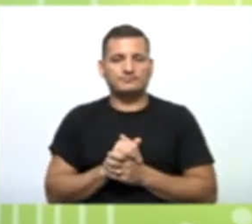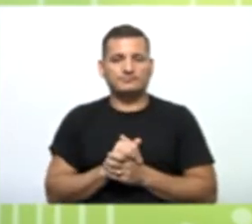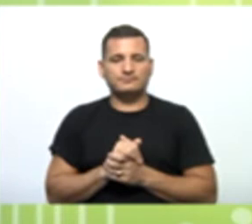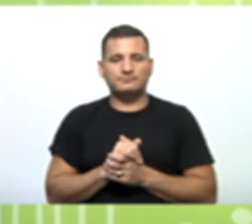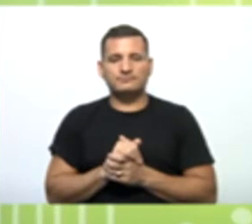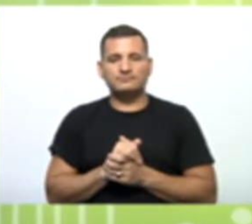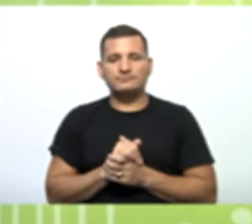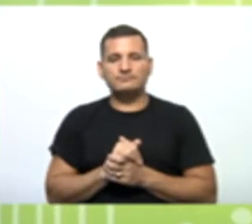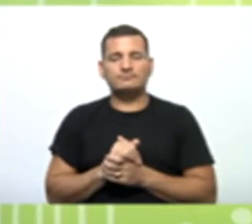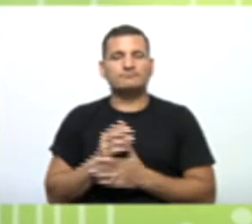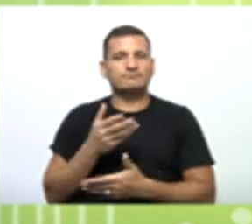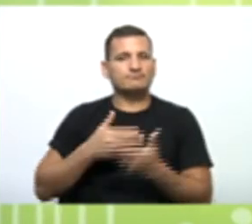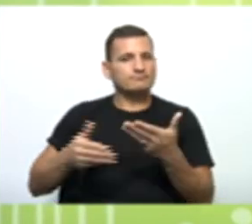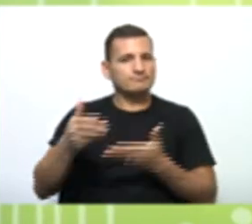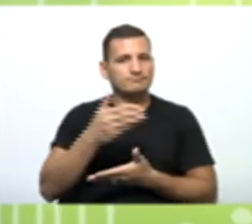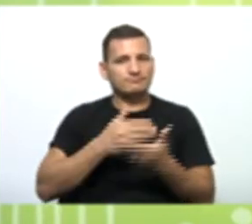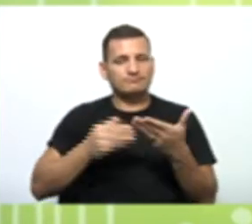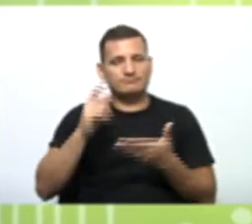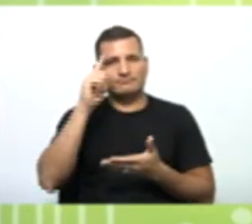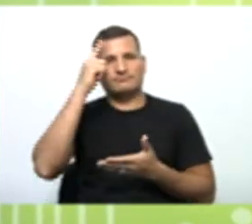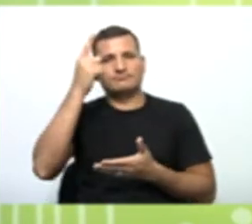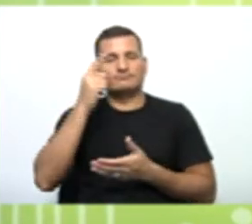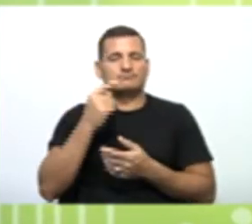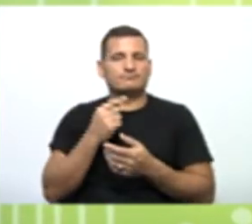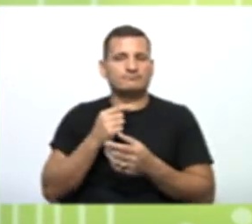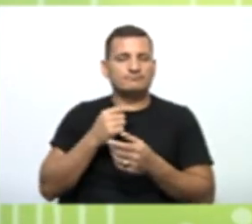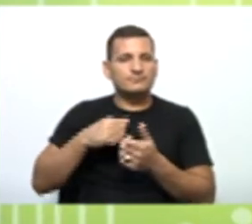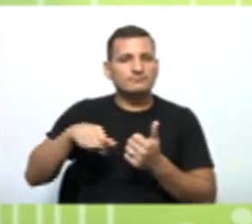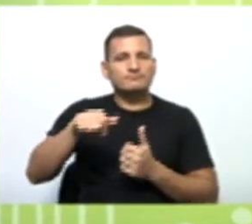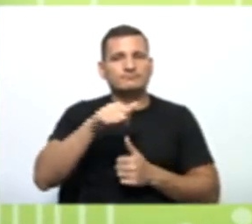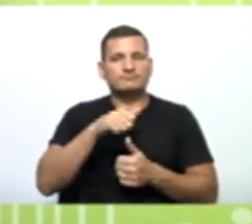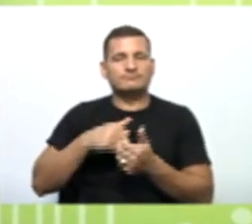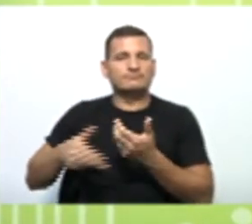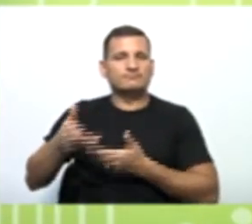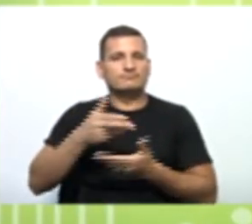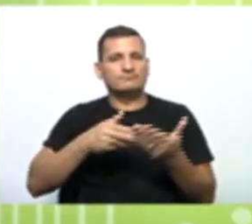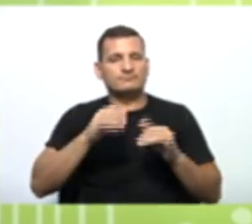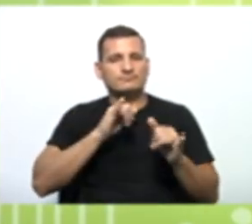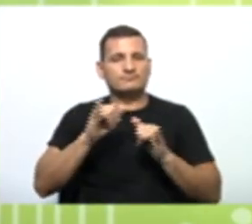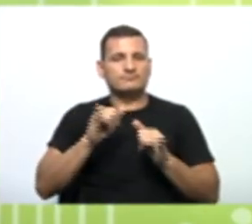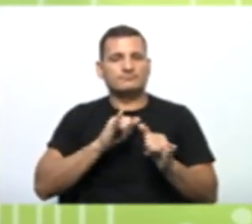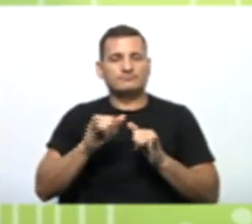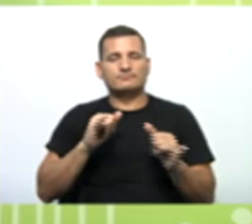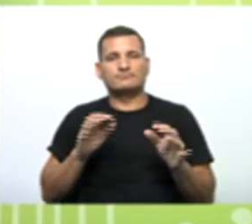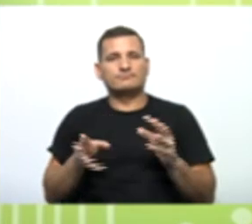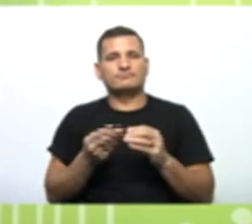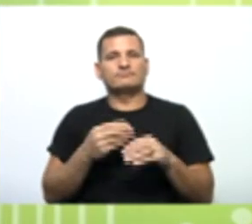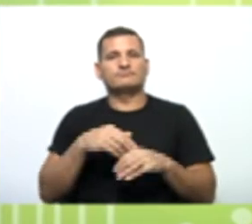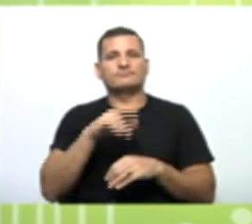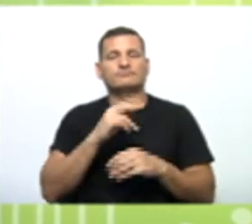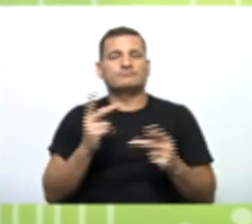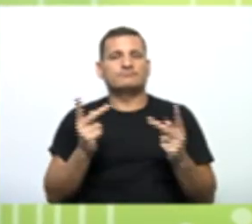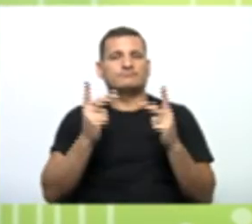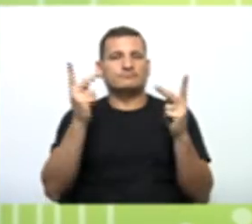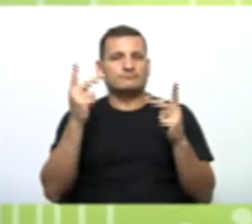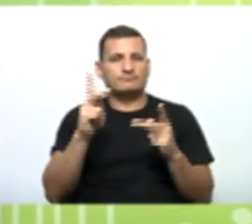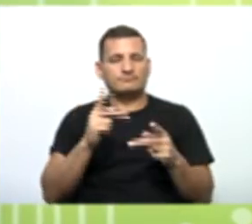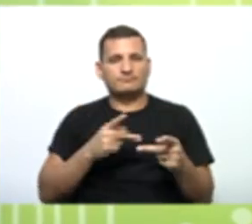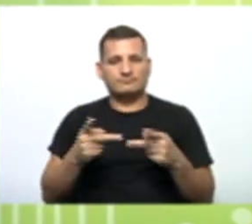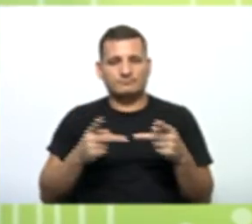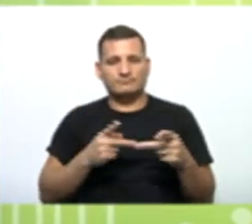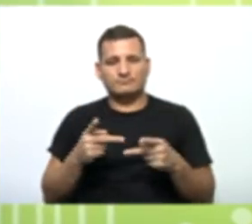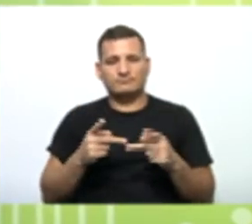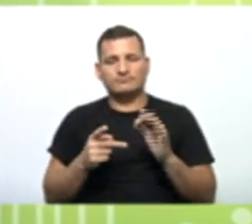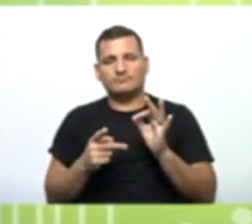gente compartilhando ideia, trocando informações e agregando mais valor ao seu ao seu projeto,